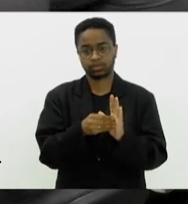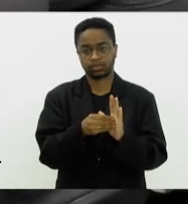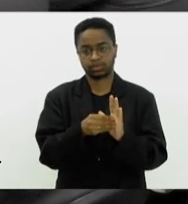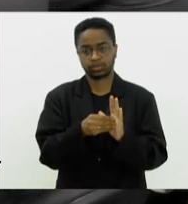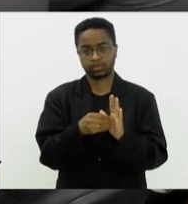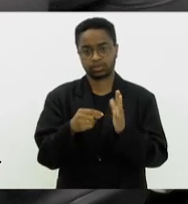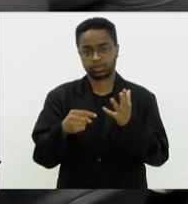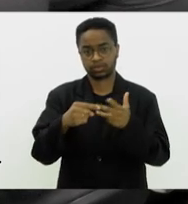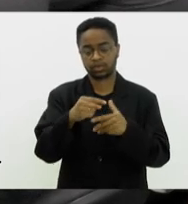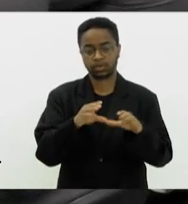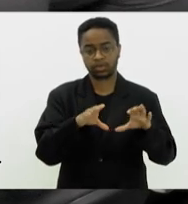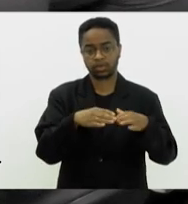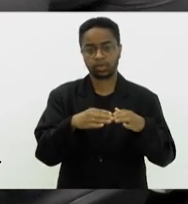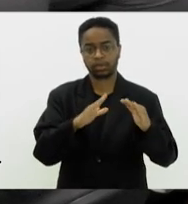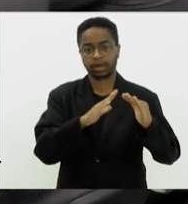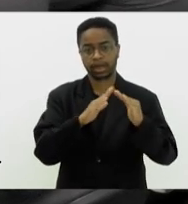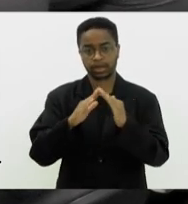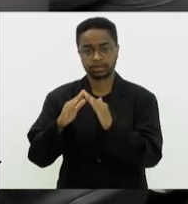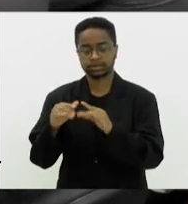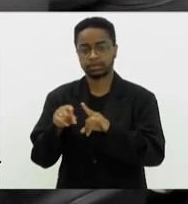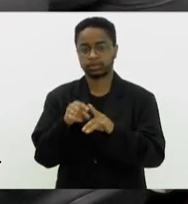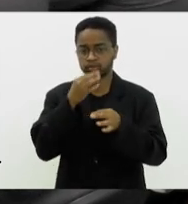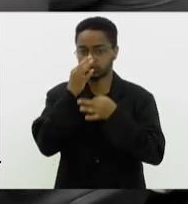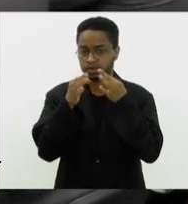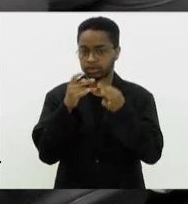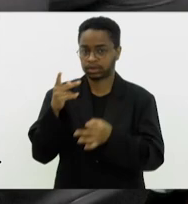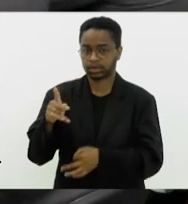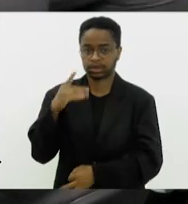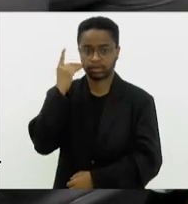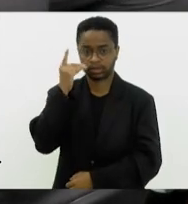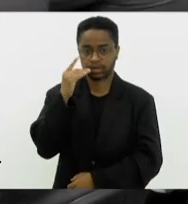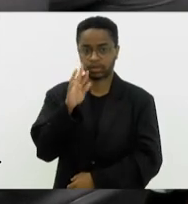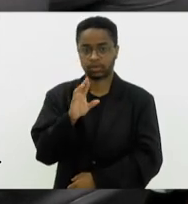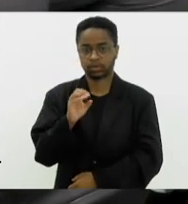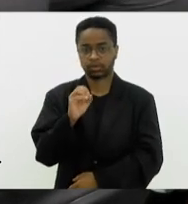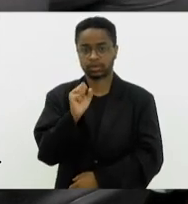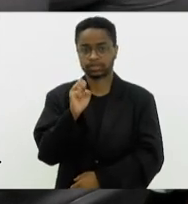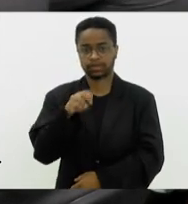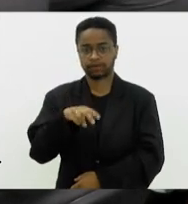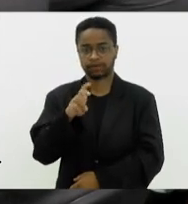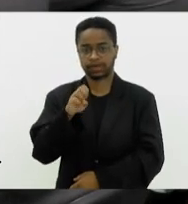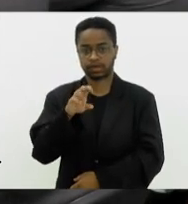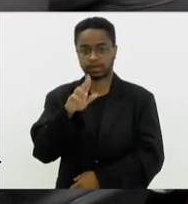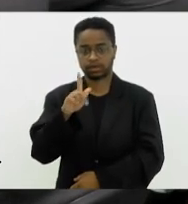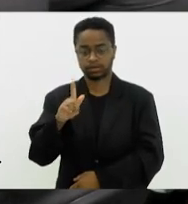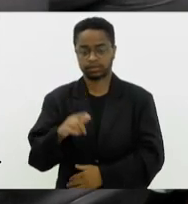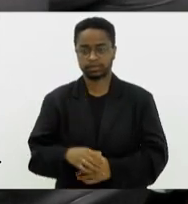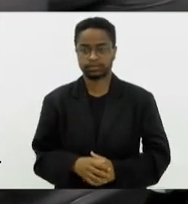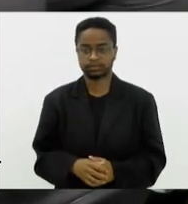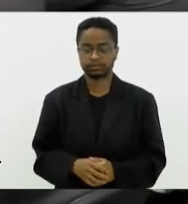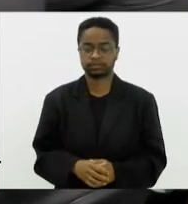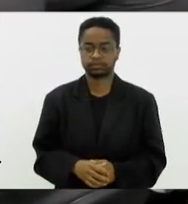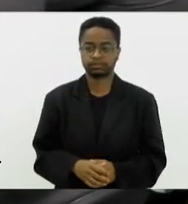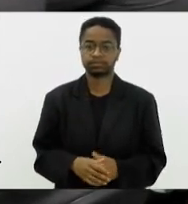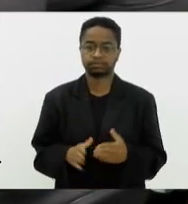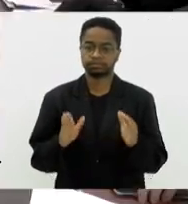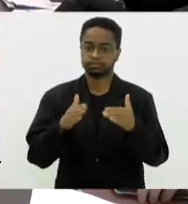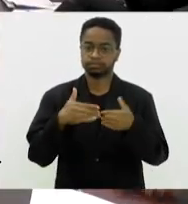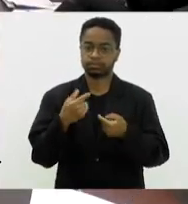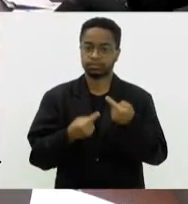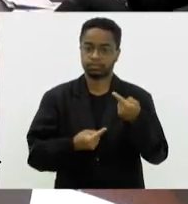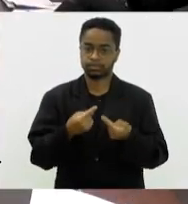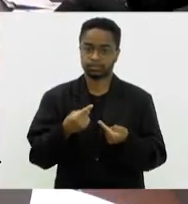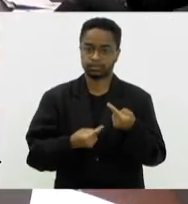os conjuntos habitacionais e as sugestões que foram feitas pelo deputado Rosenberg Reis. Perfeito. Melhor. Então, encerrada a